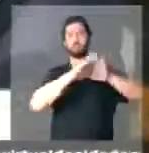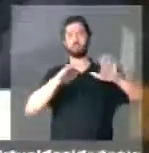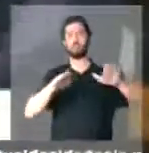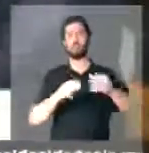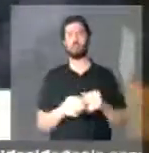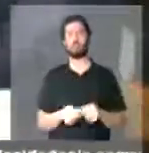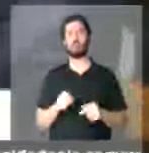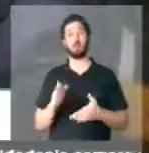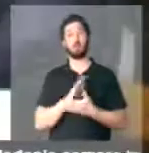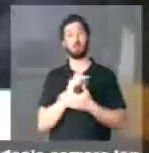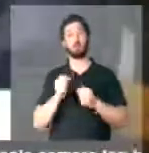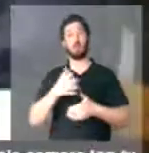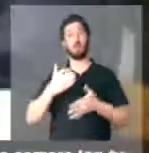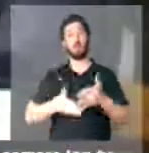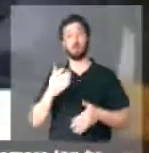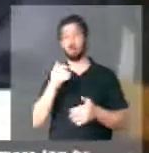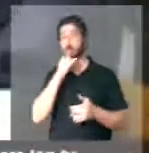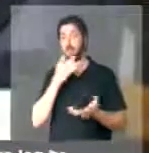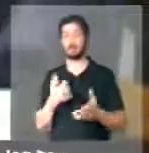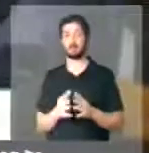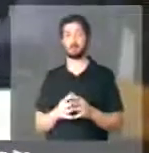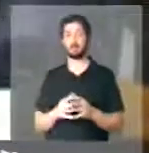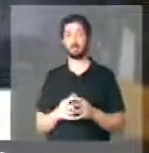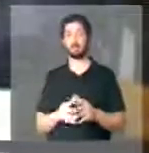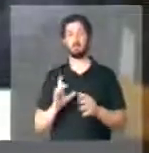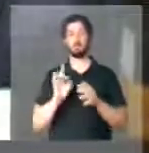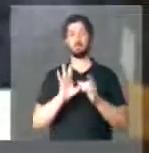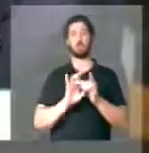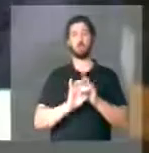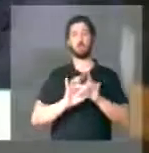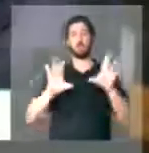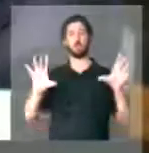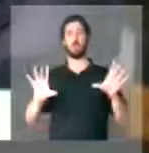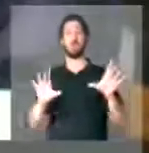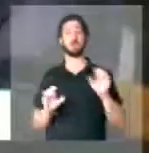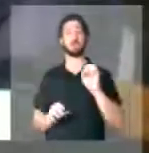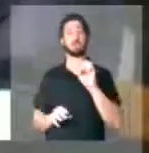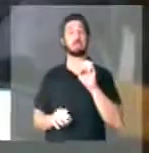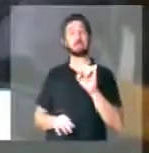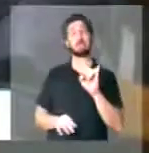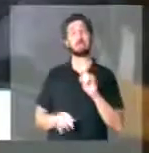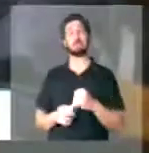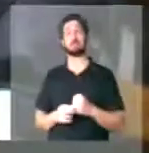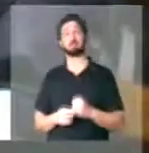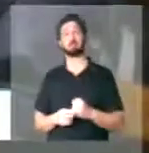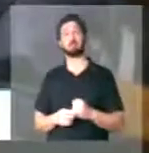alterações podem inviabilizar, como, por exemplo, apenas a autorização em